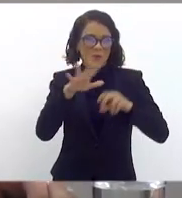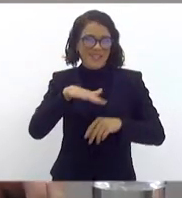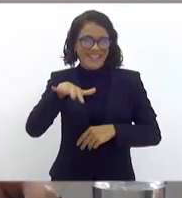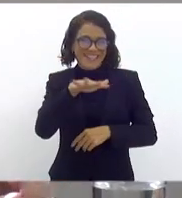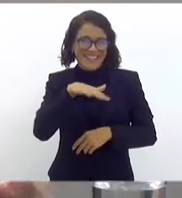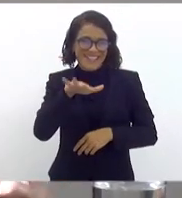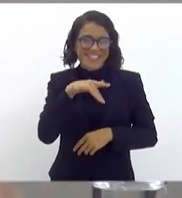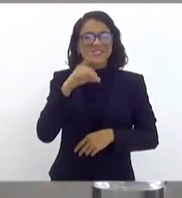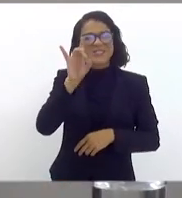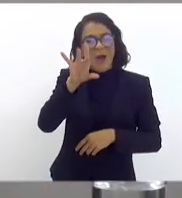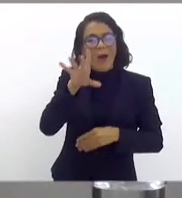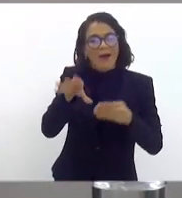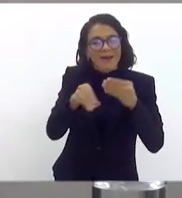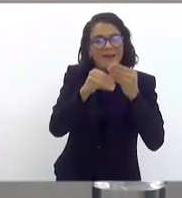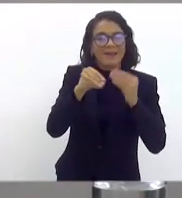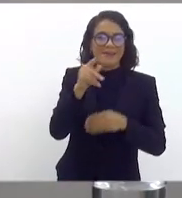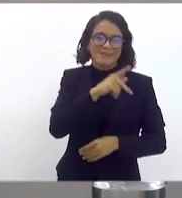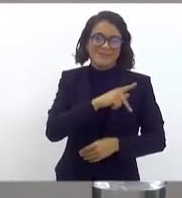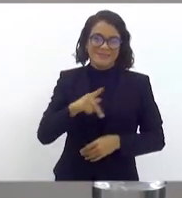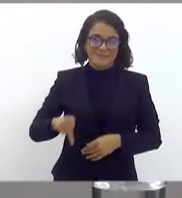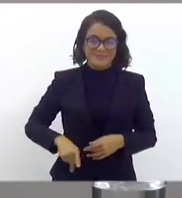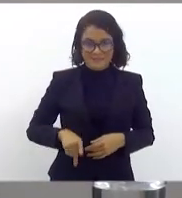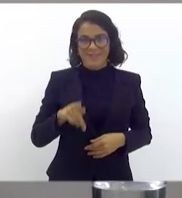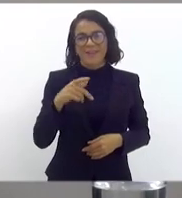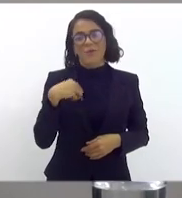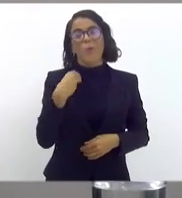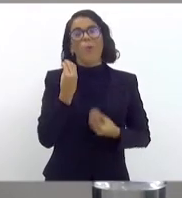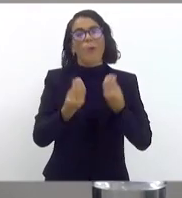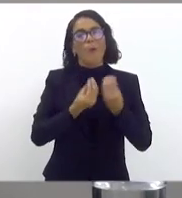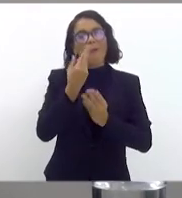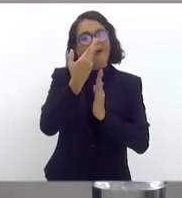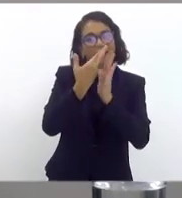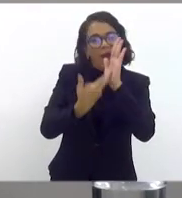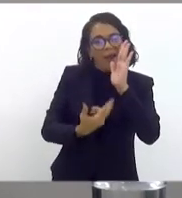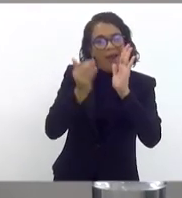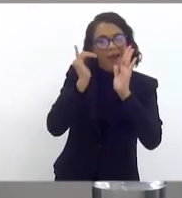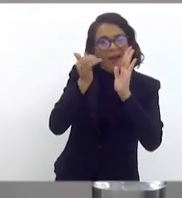uma parte, presidente, dizer que, sim, como relator, estou muito...